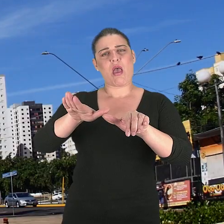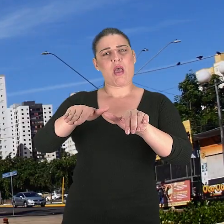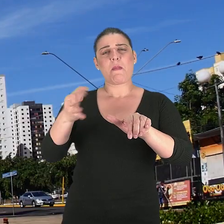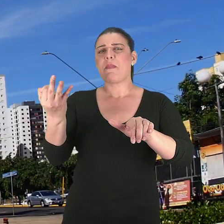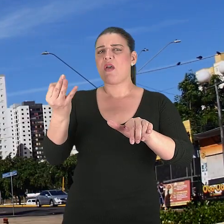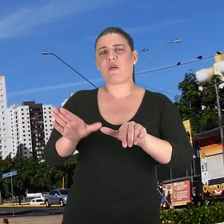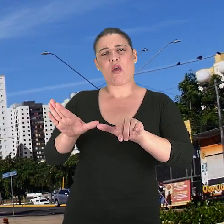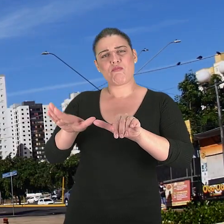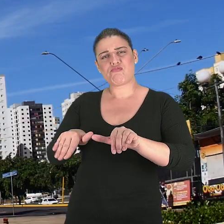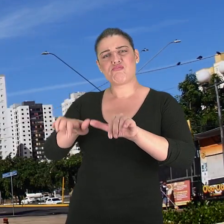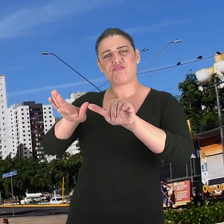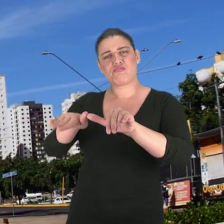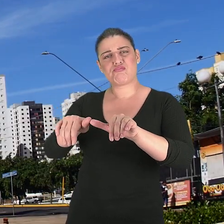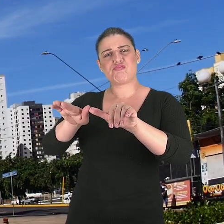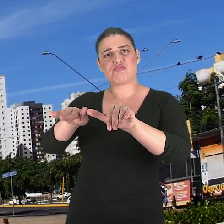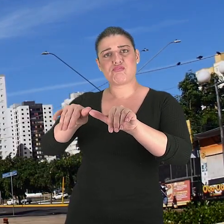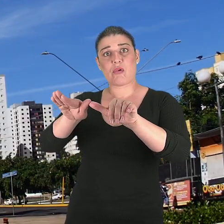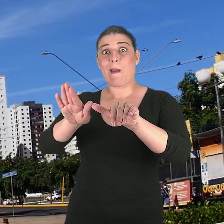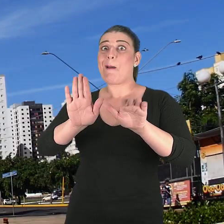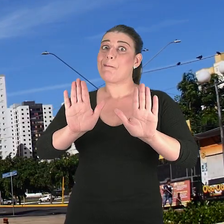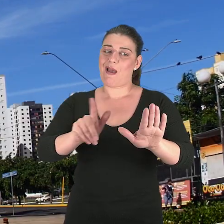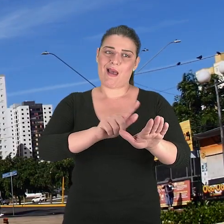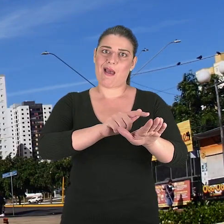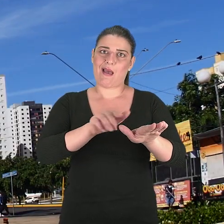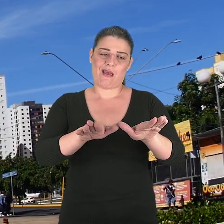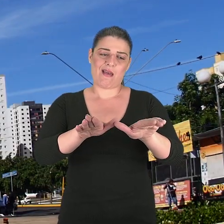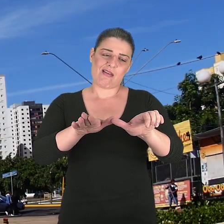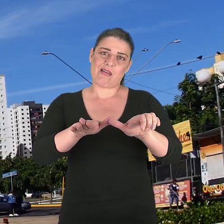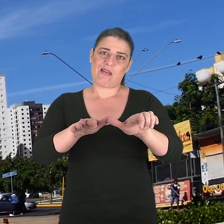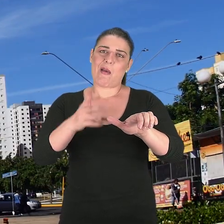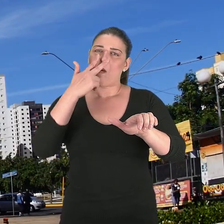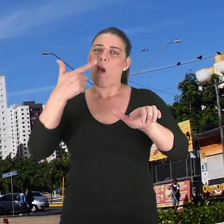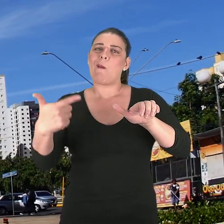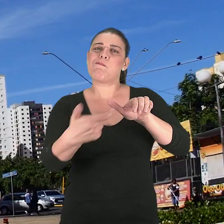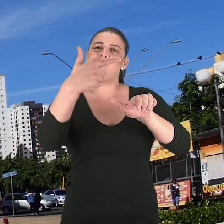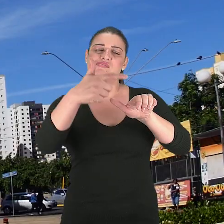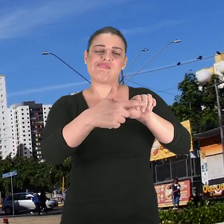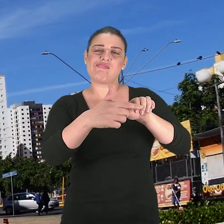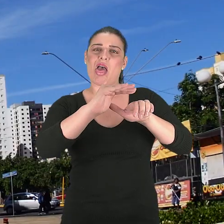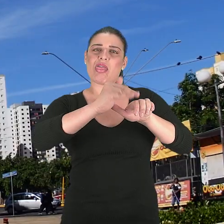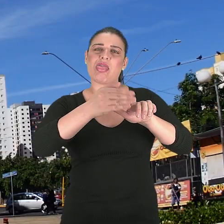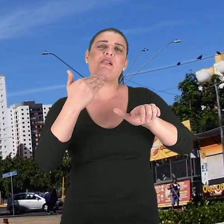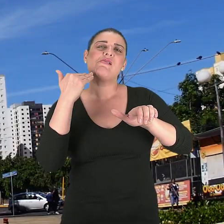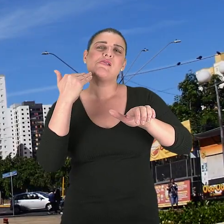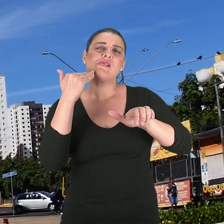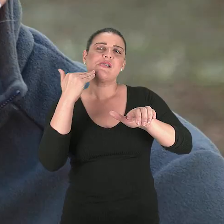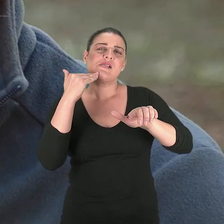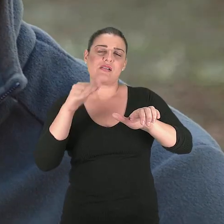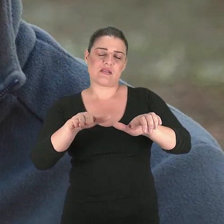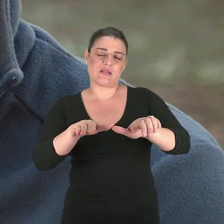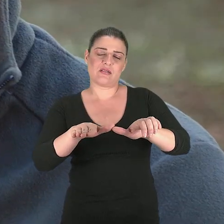de voo, né? Mas a asa esquerda foi baleada, a asa esquerda foi